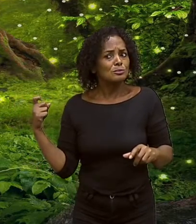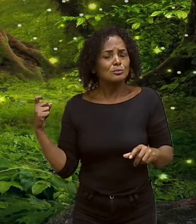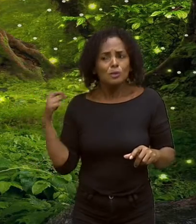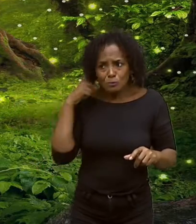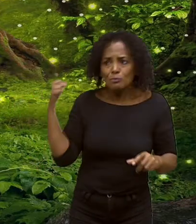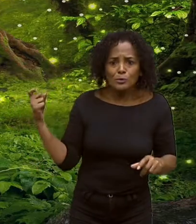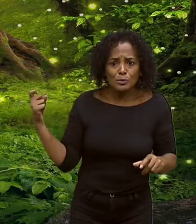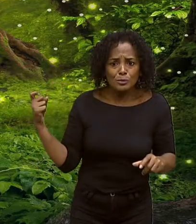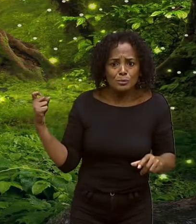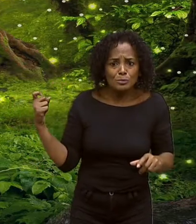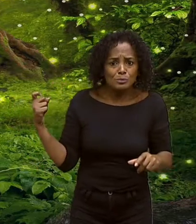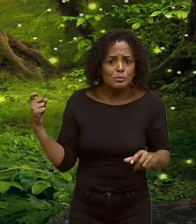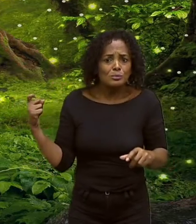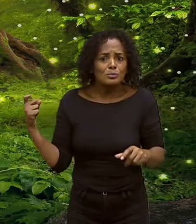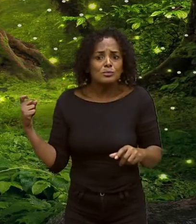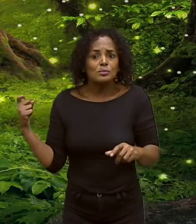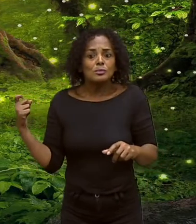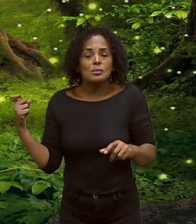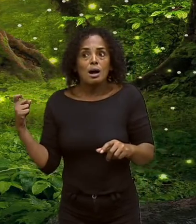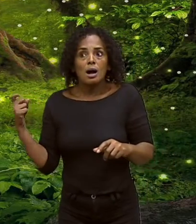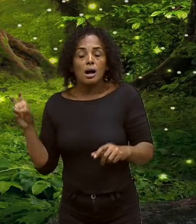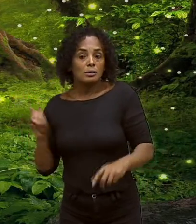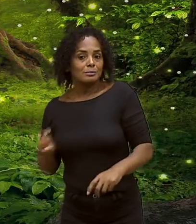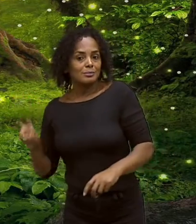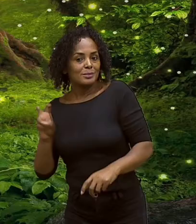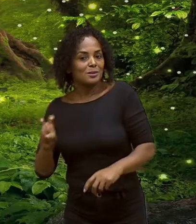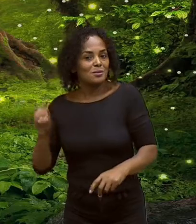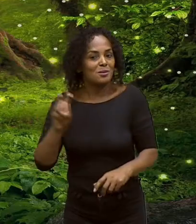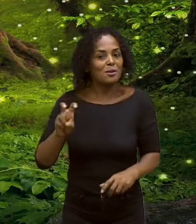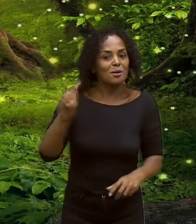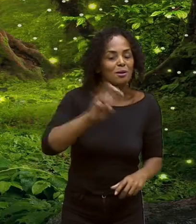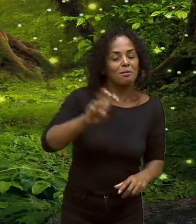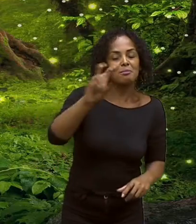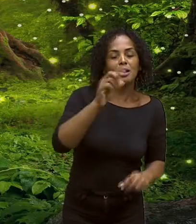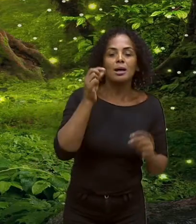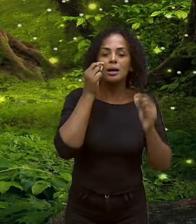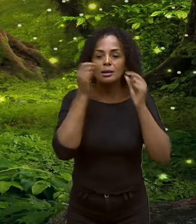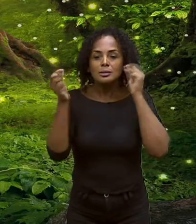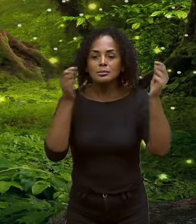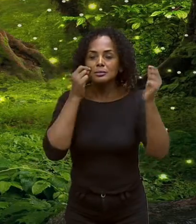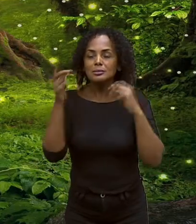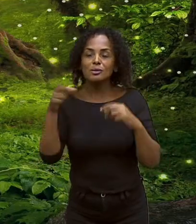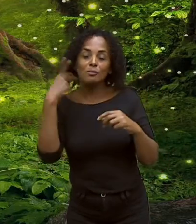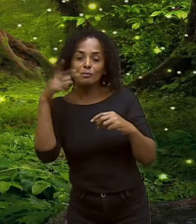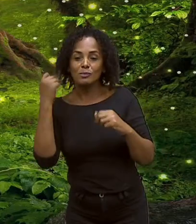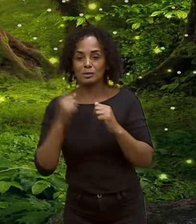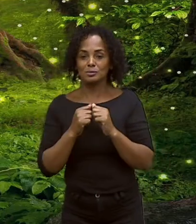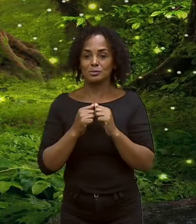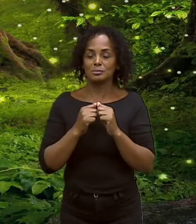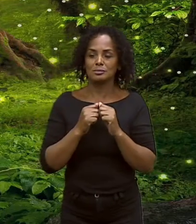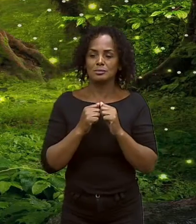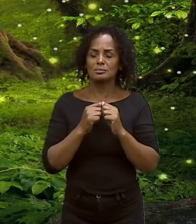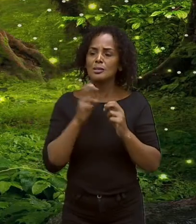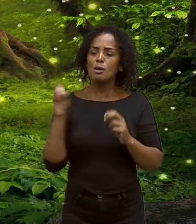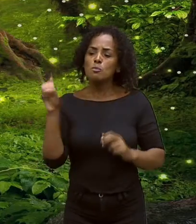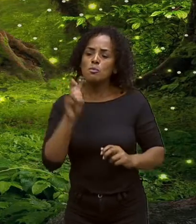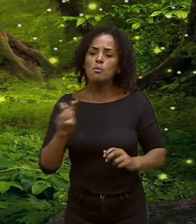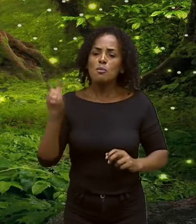escutou? É a cobra, disse o ratinho. Oi, cobra, tudo